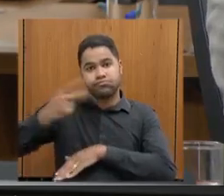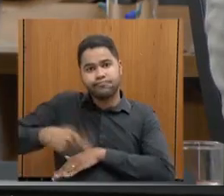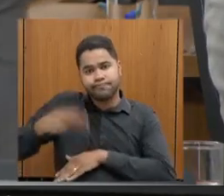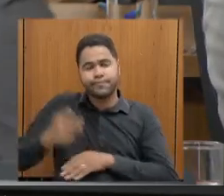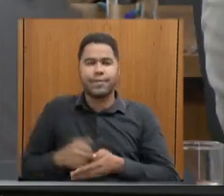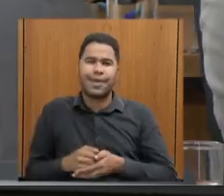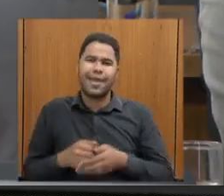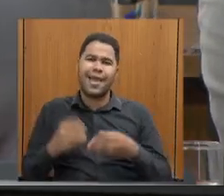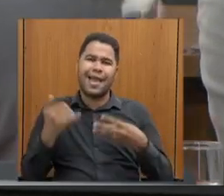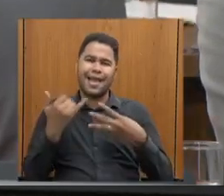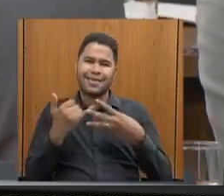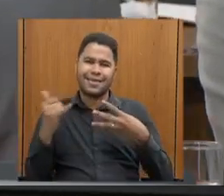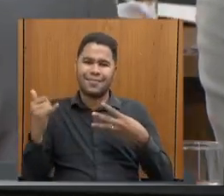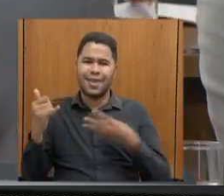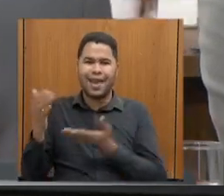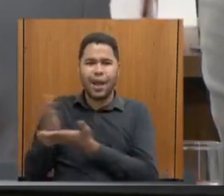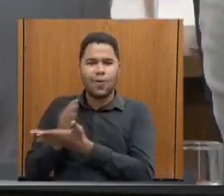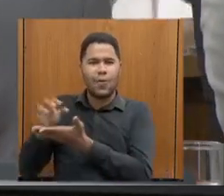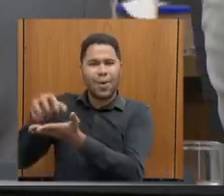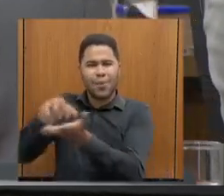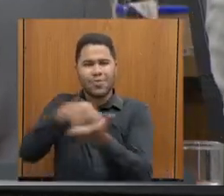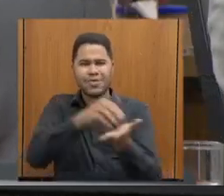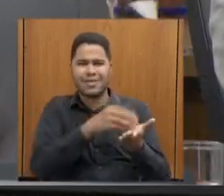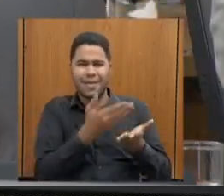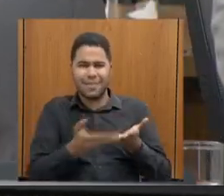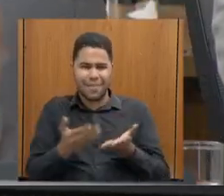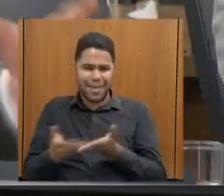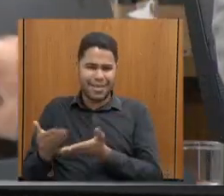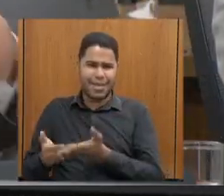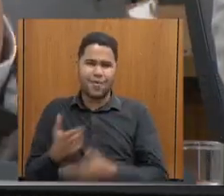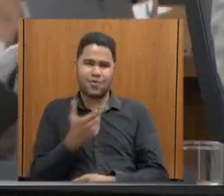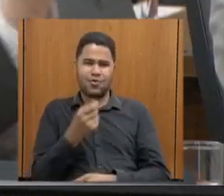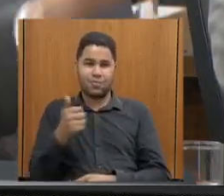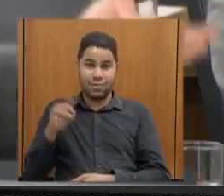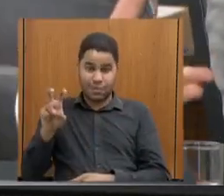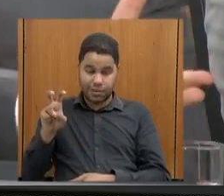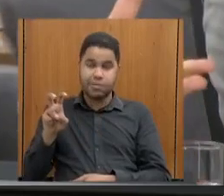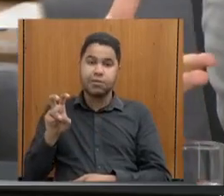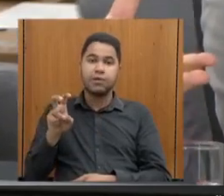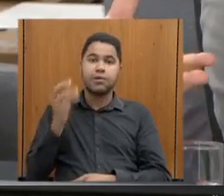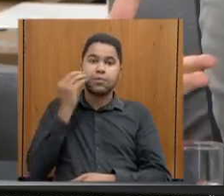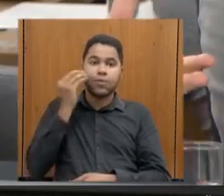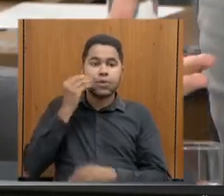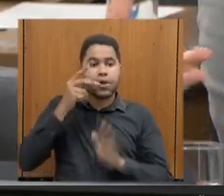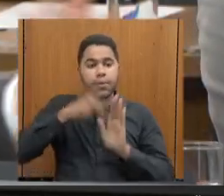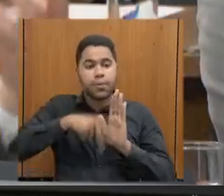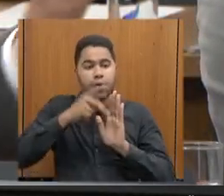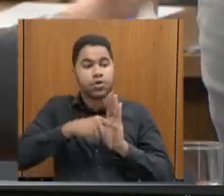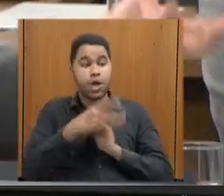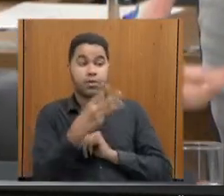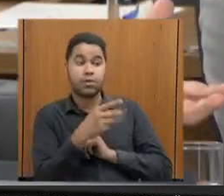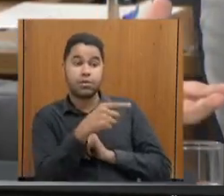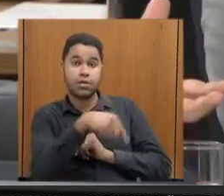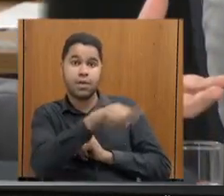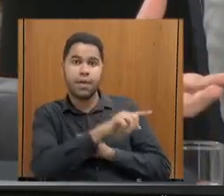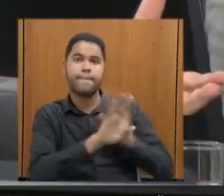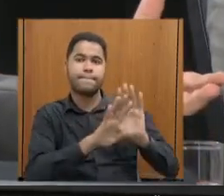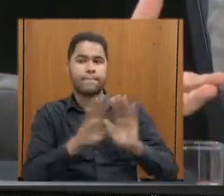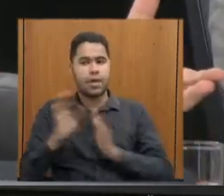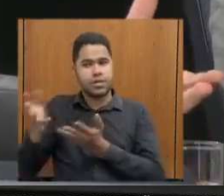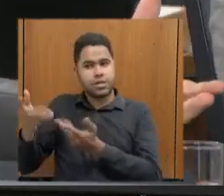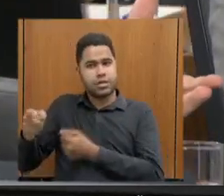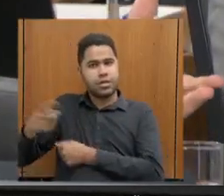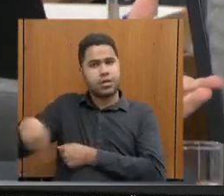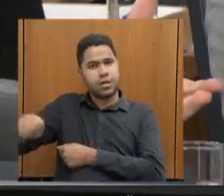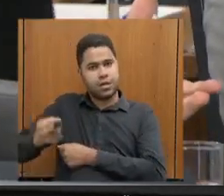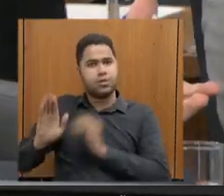a Cemig perdeu as usinas né em 2015 ela foi buscar projetos de terceiros Mas ela já tinha o cliente